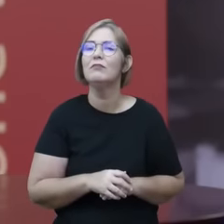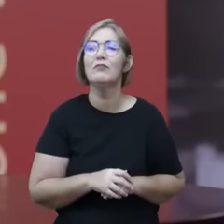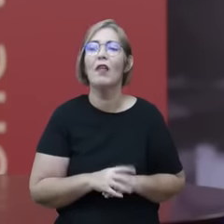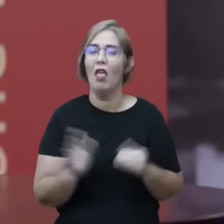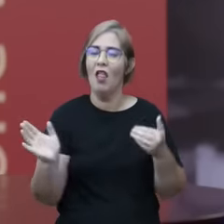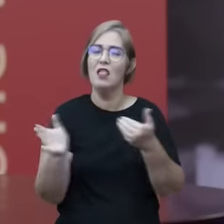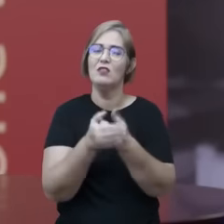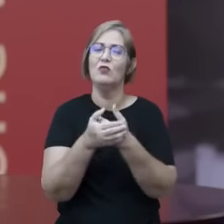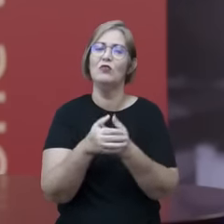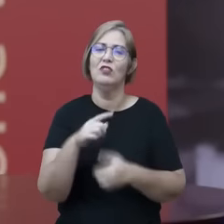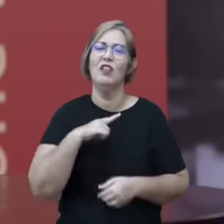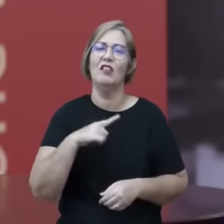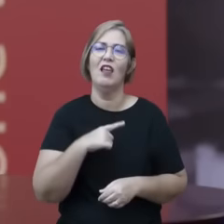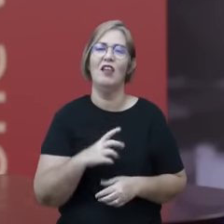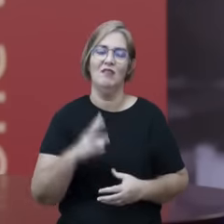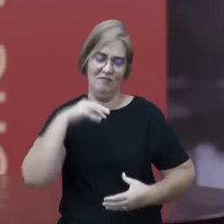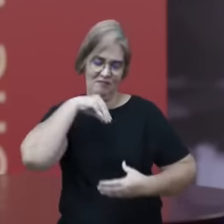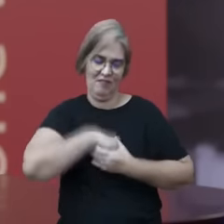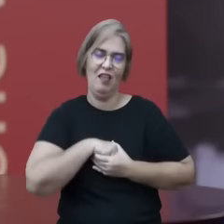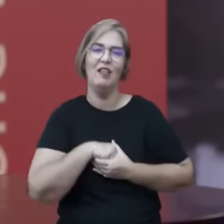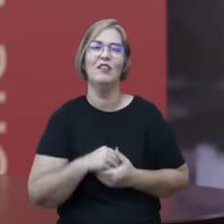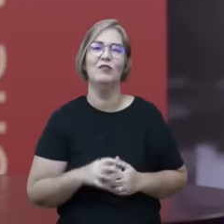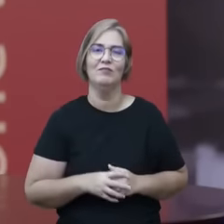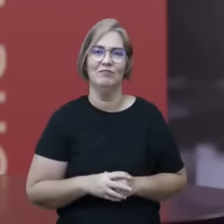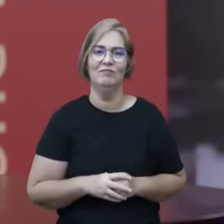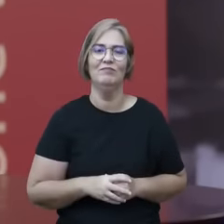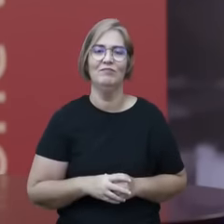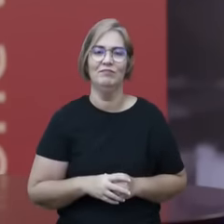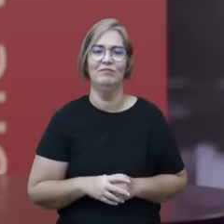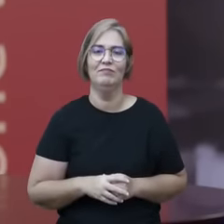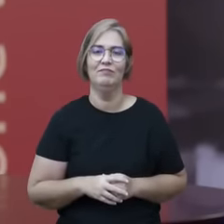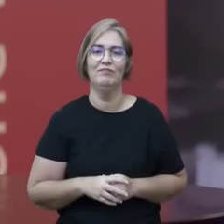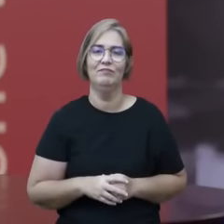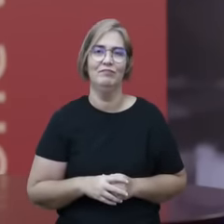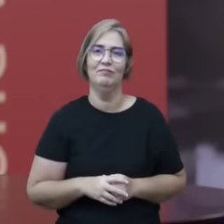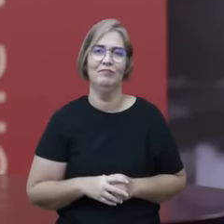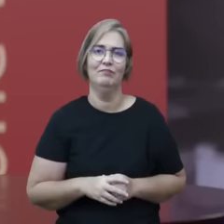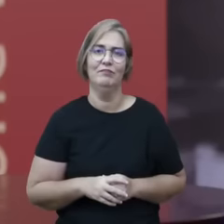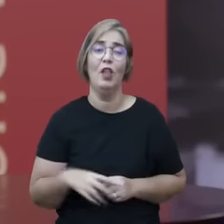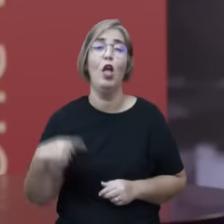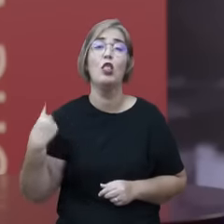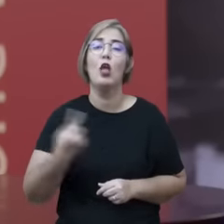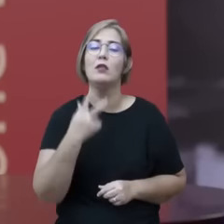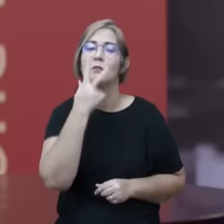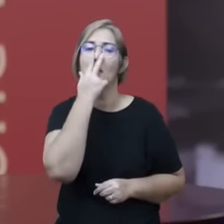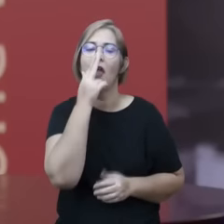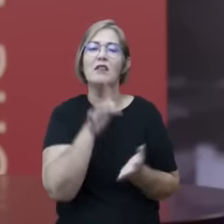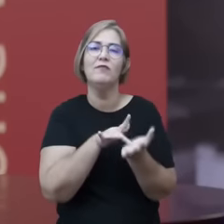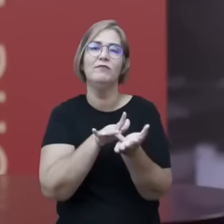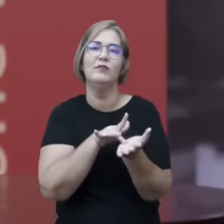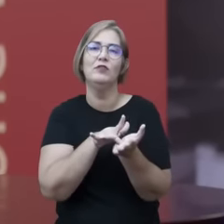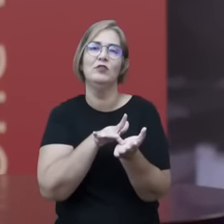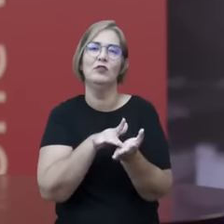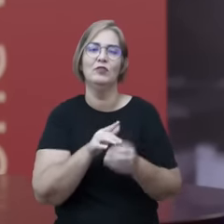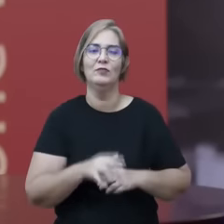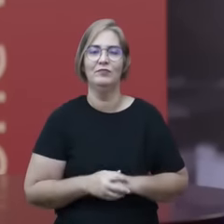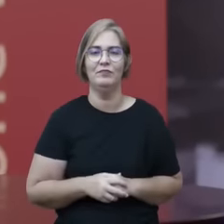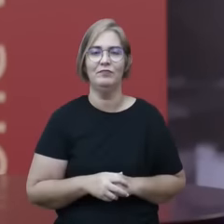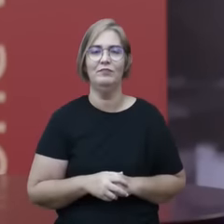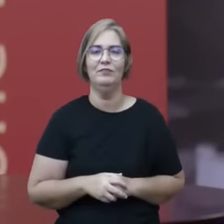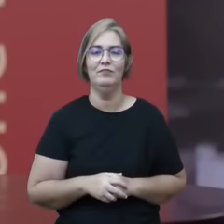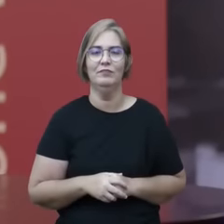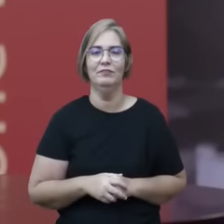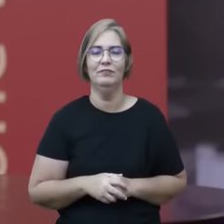uma distração, de um divertimento, de um desvio. Isso nós fazemos o o grande tema do divertimento do Pascal,